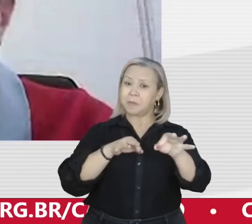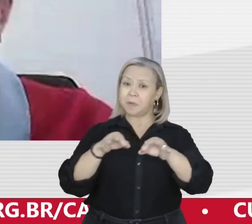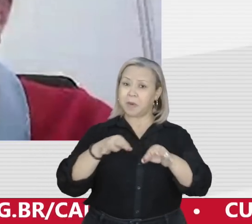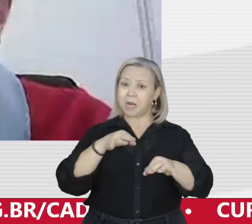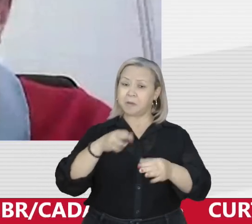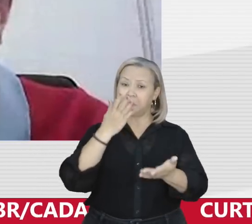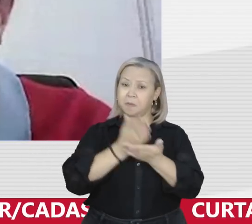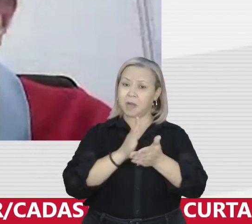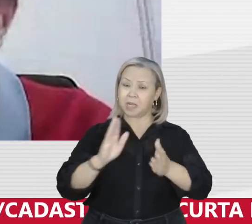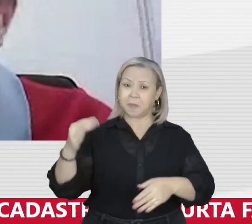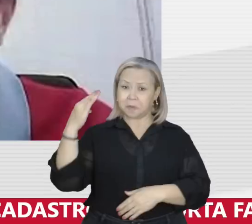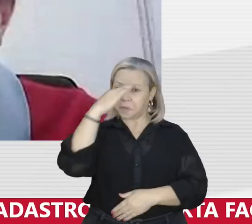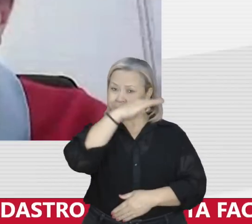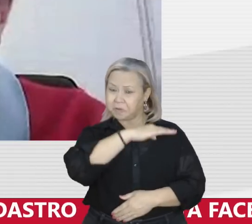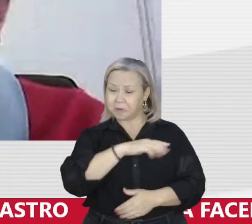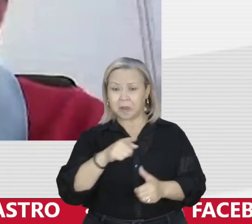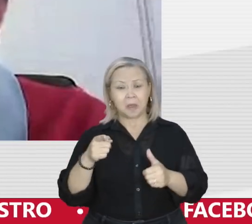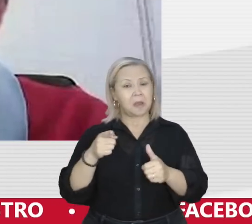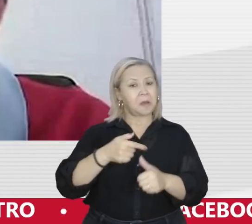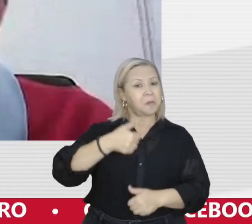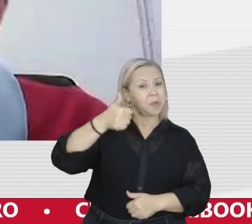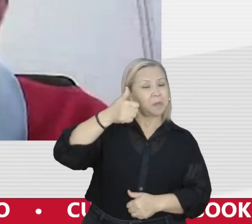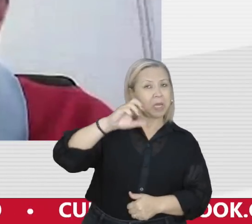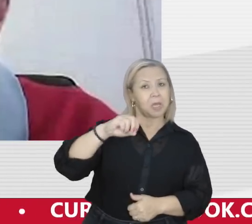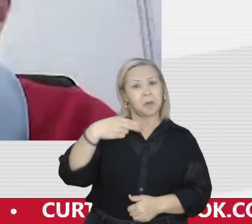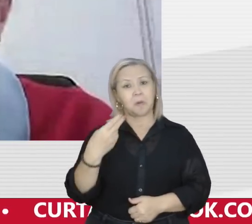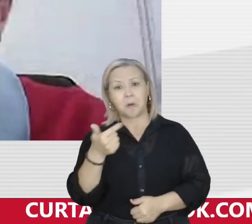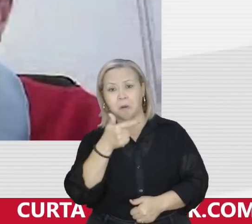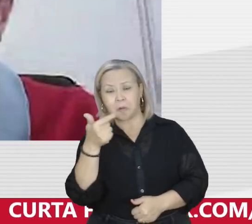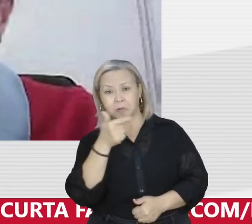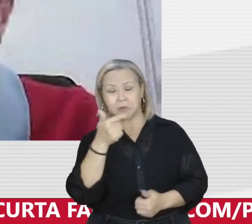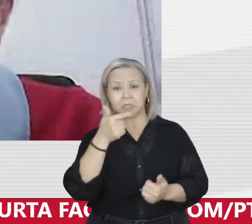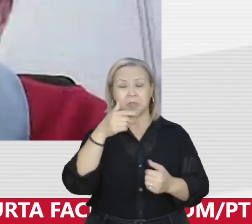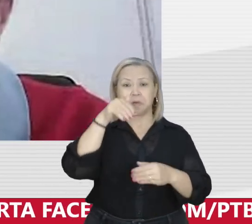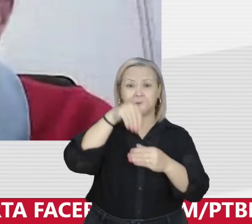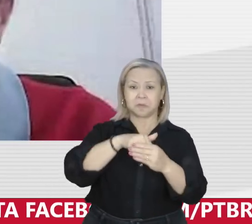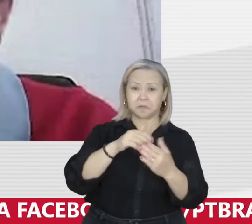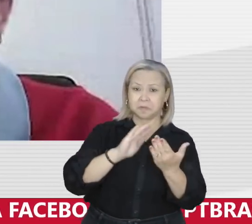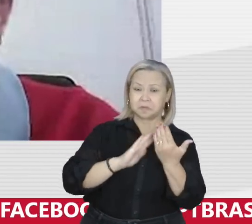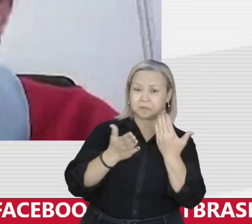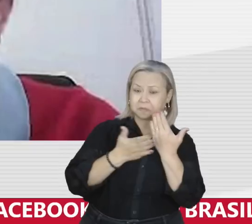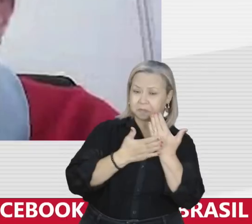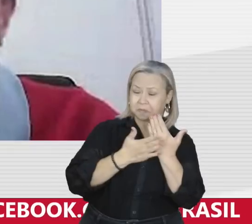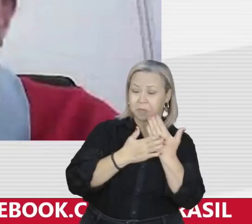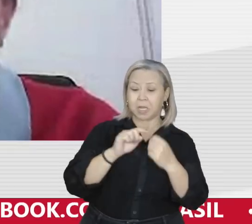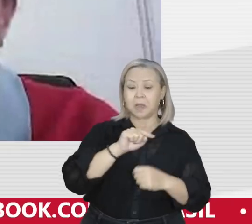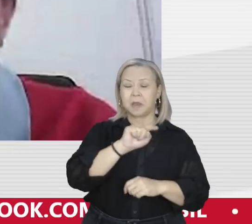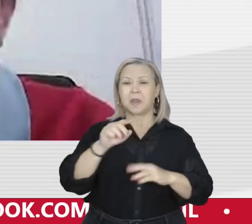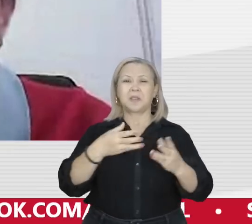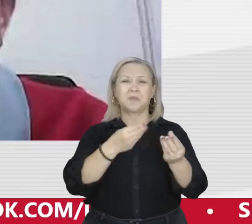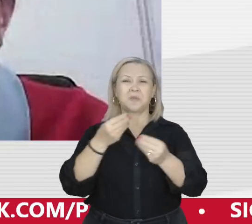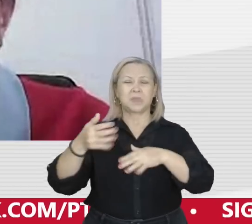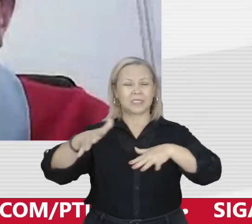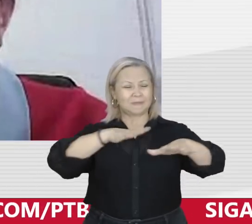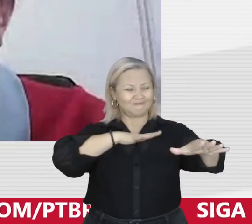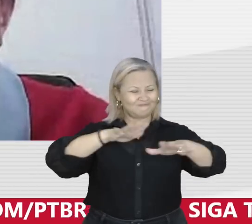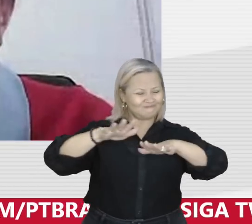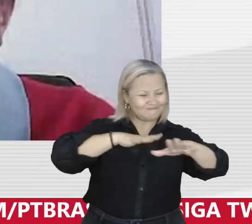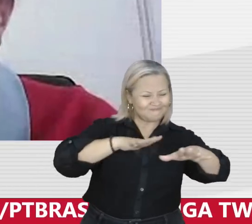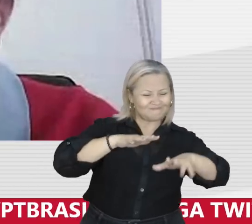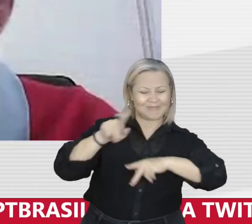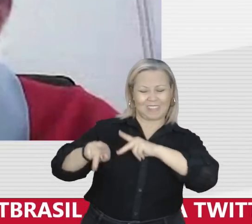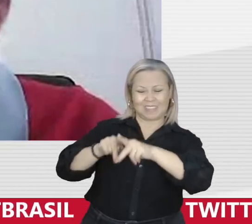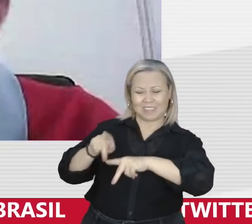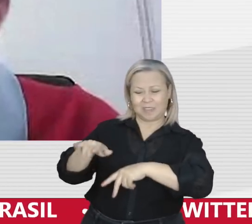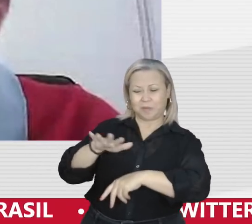Bolsonaro, seja no primeiro, se for possível, seja no segundo. E para isso, precisa de muita mobilização popular,